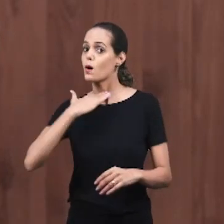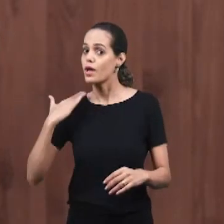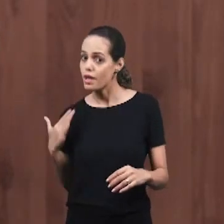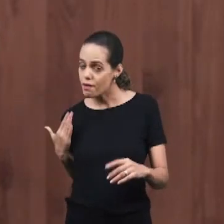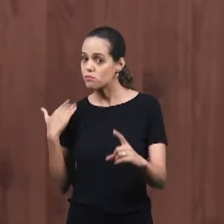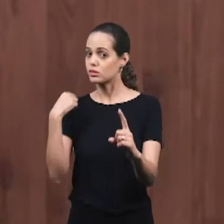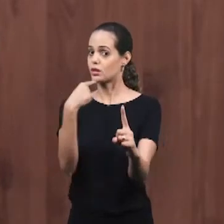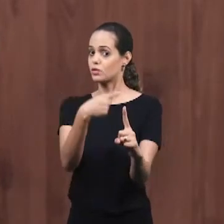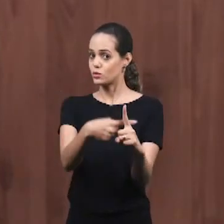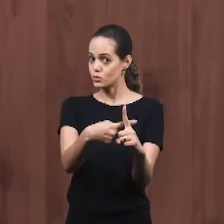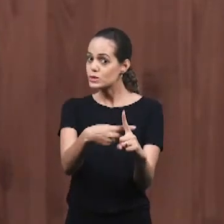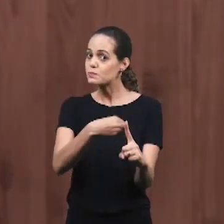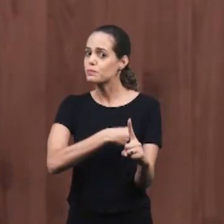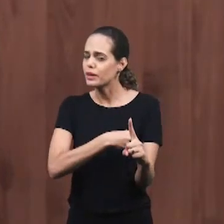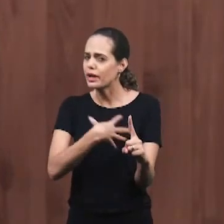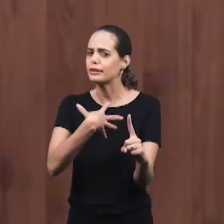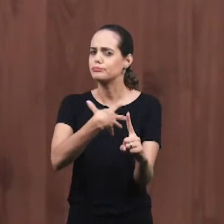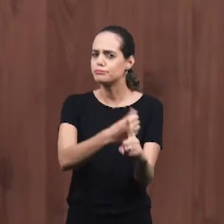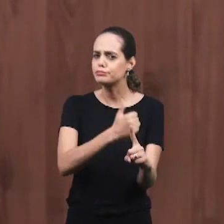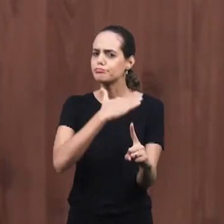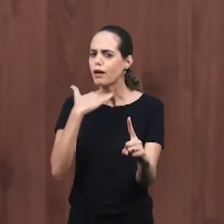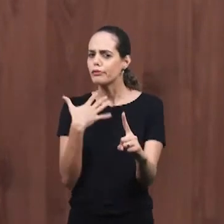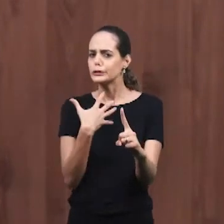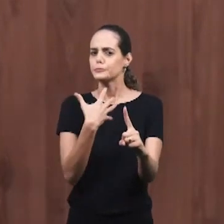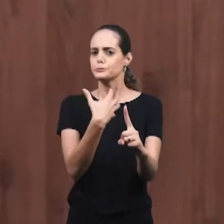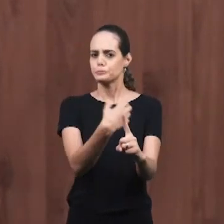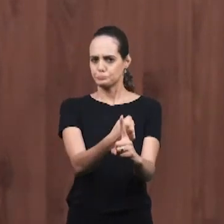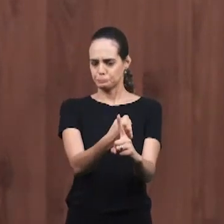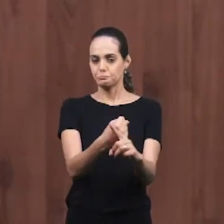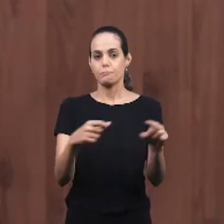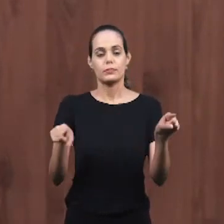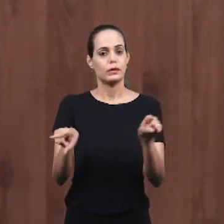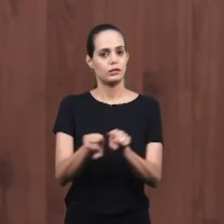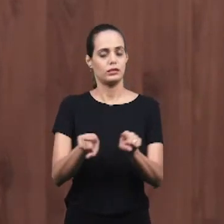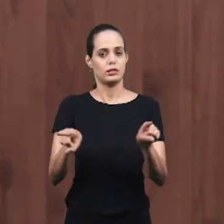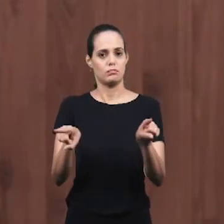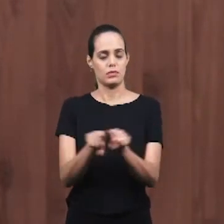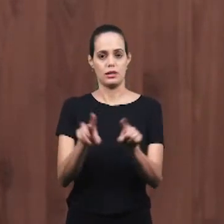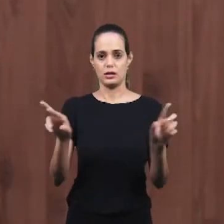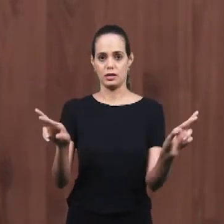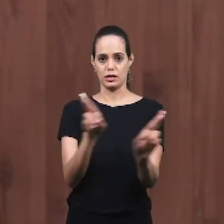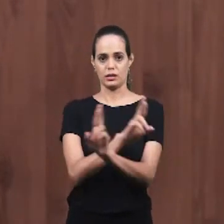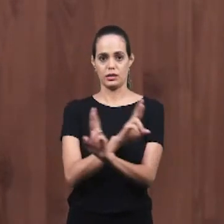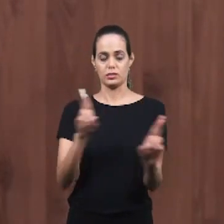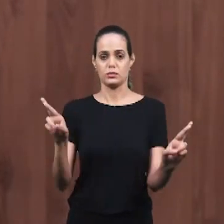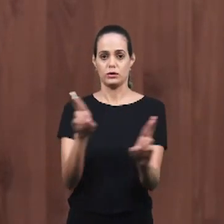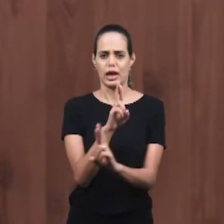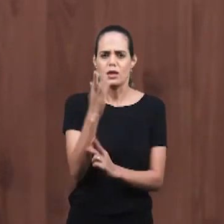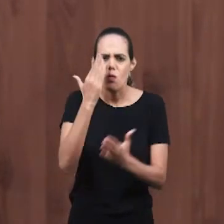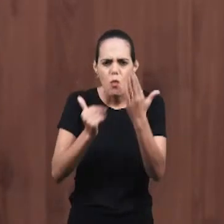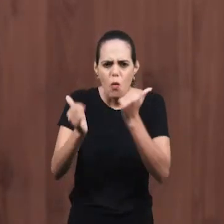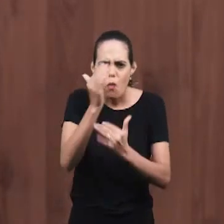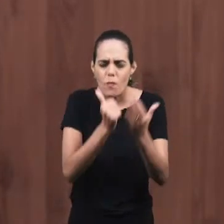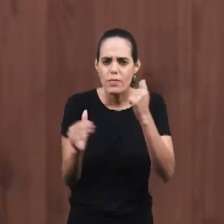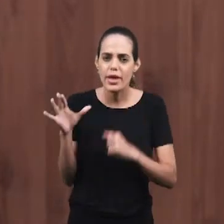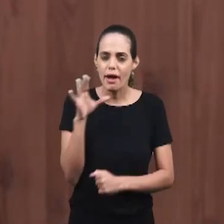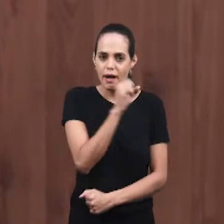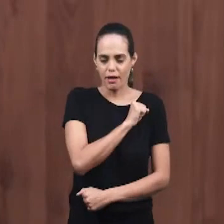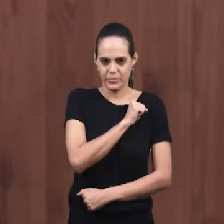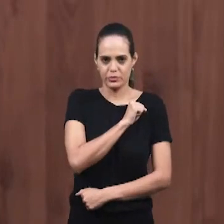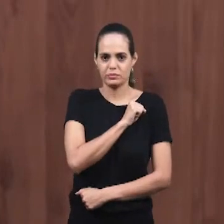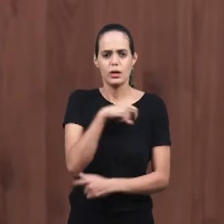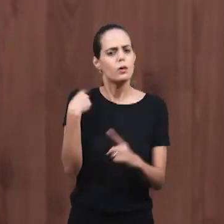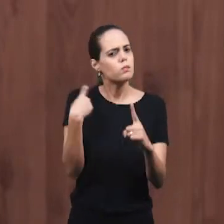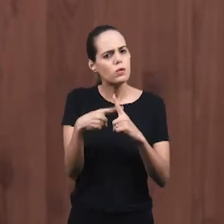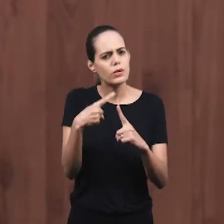né? Ele morreu na cruz para nos dar livramento da morte do pecado. Também a questão ali relacionada ao